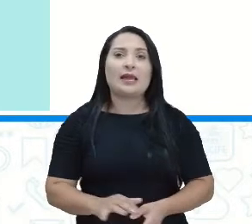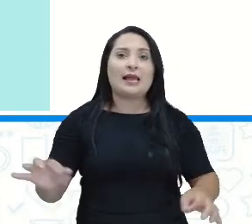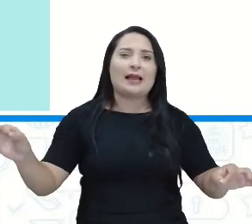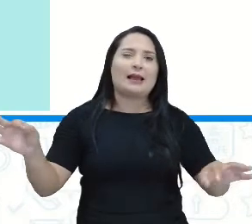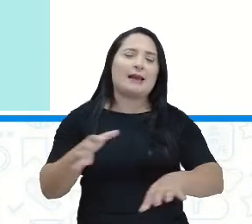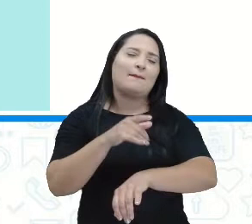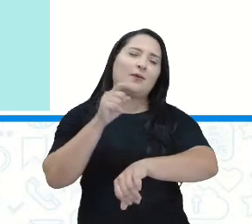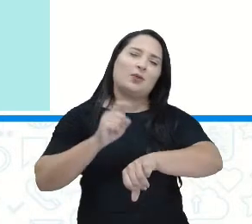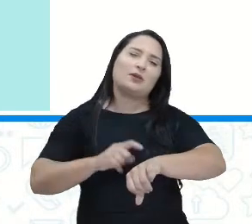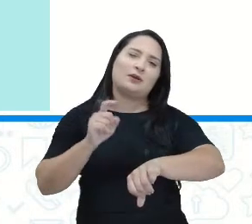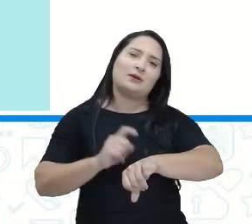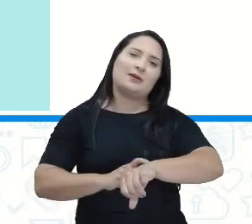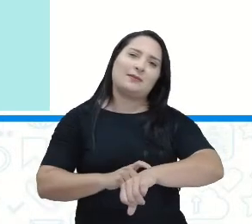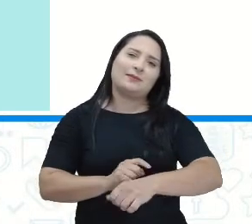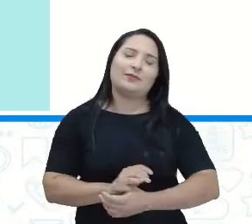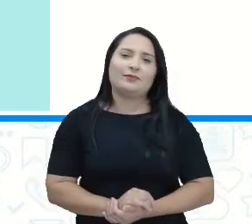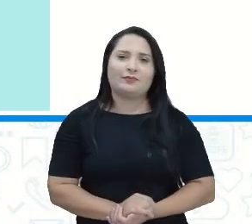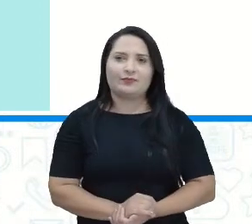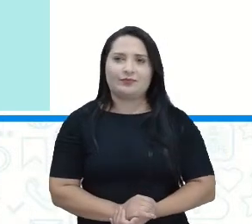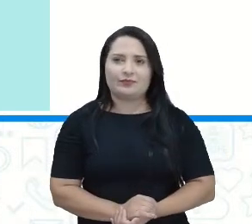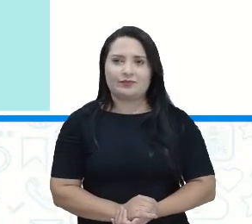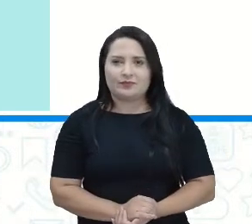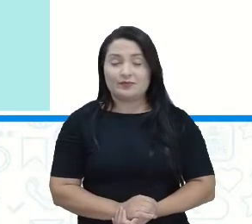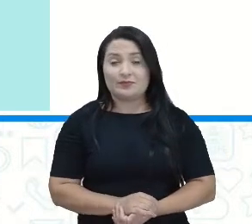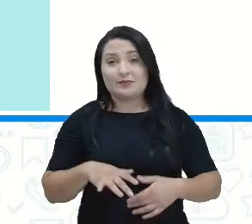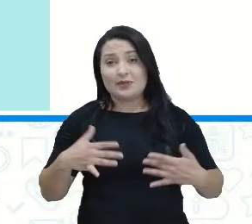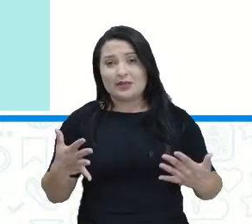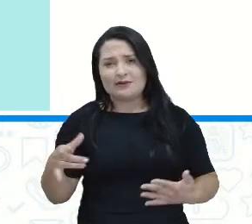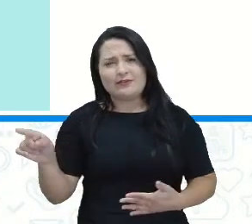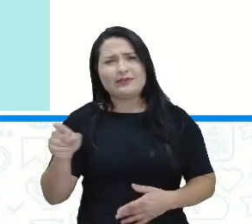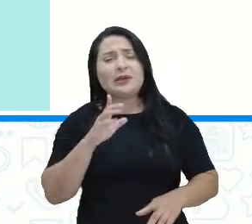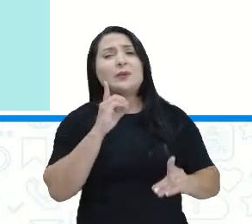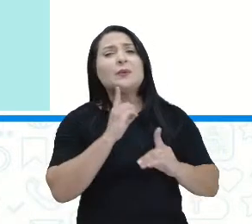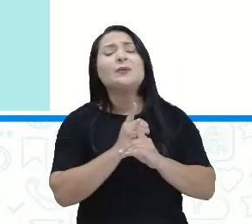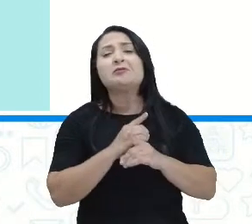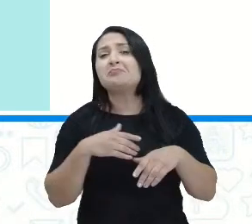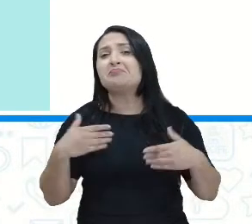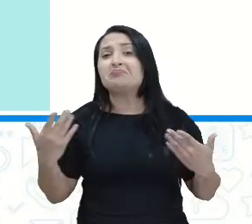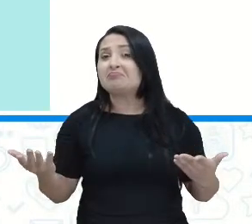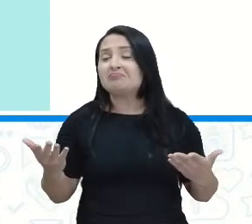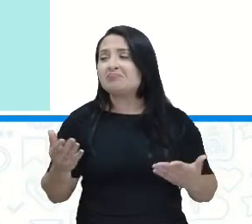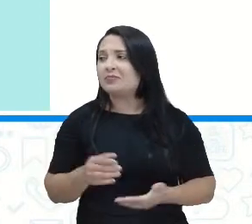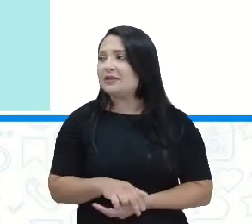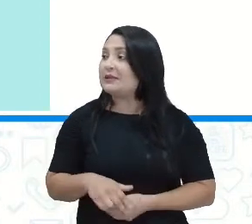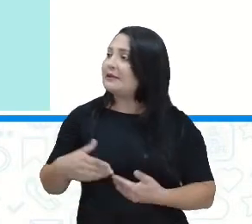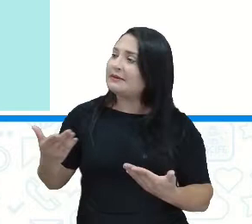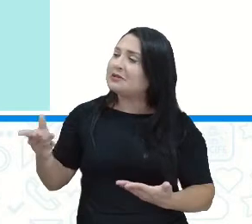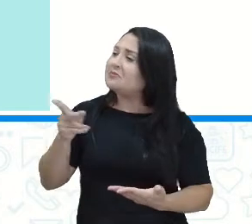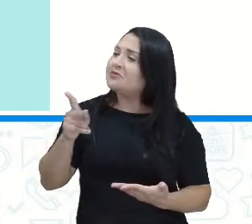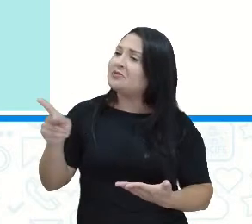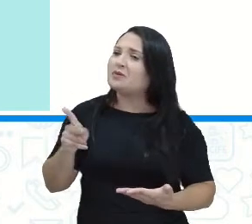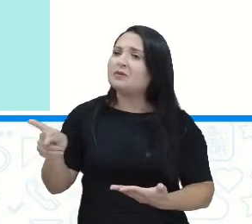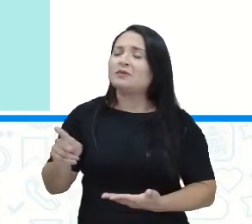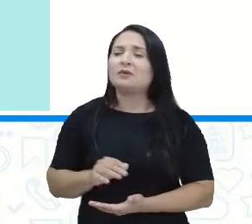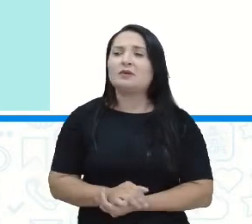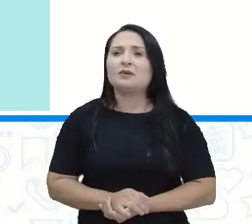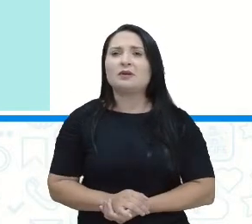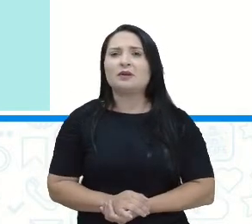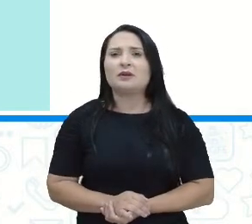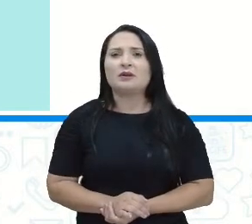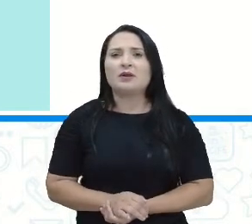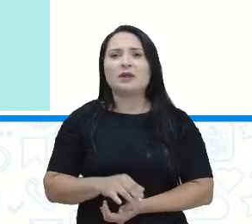Acabou o tempo. E aí, o que será que vocês encontraram? E aí, professora Sandra?